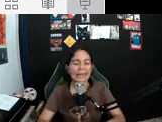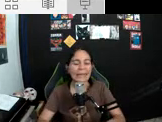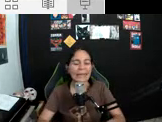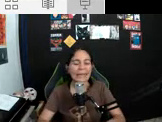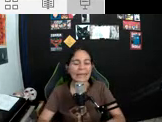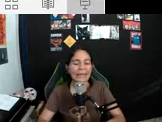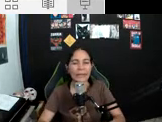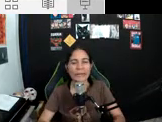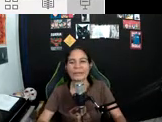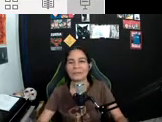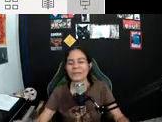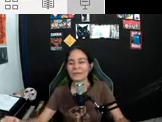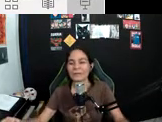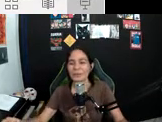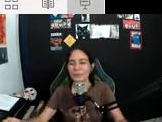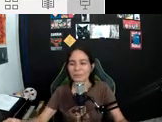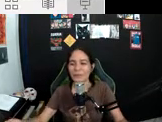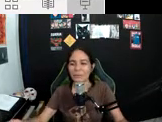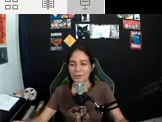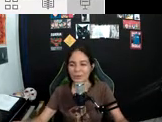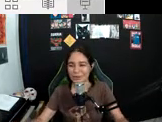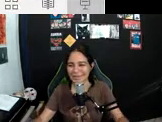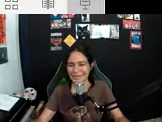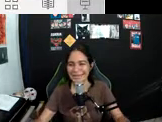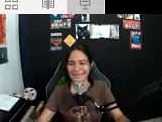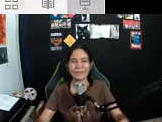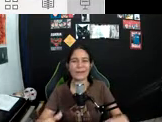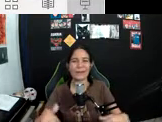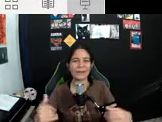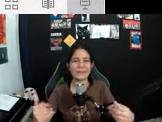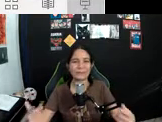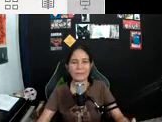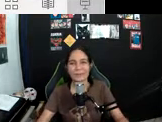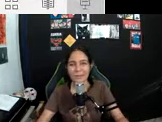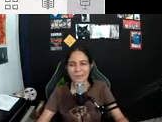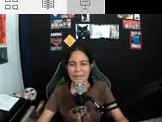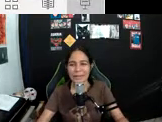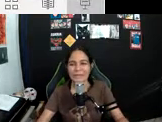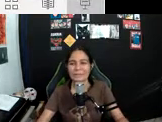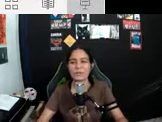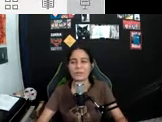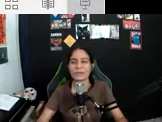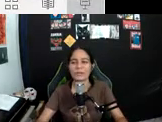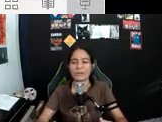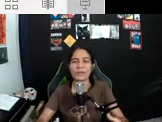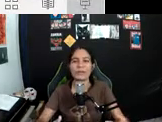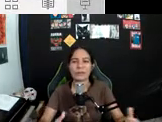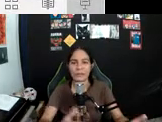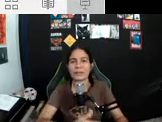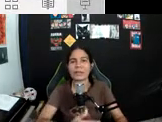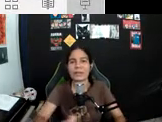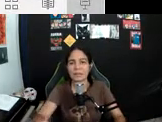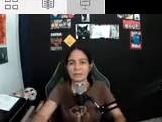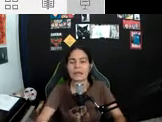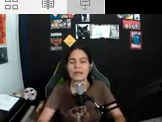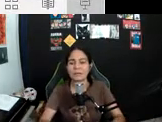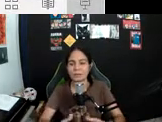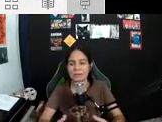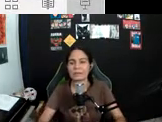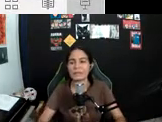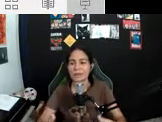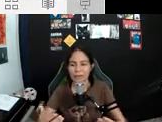qualquer conhecimento sobre epidemiologia, né? Qualquer conhecimento sobre a área de saúde que tem